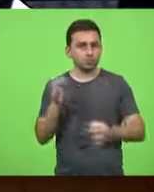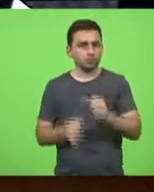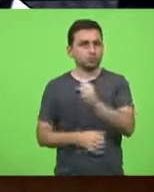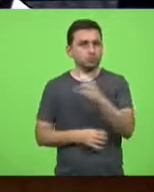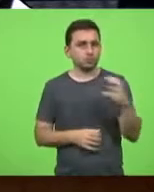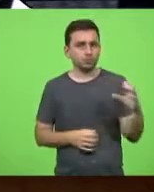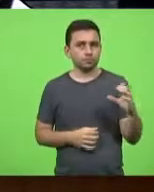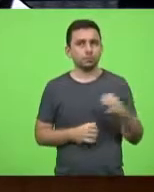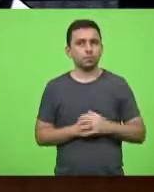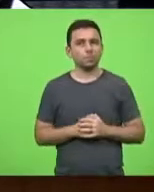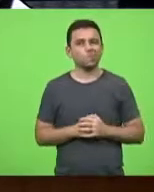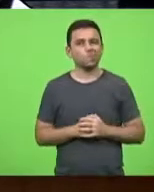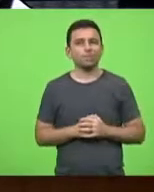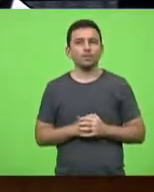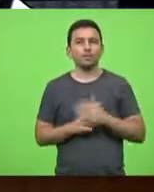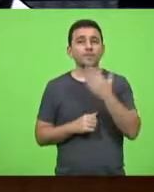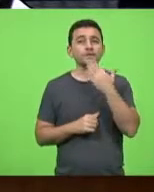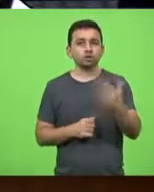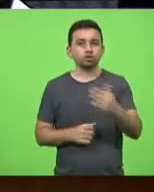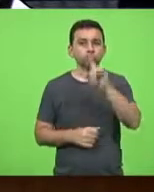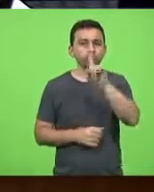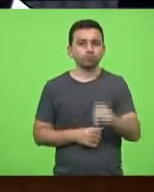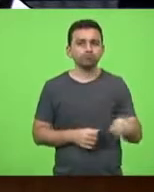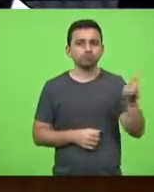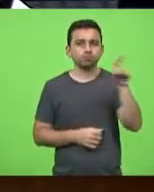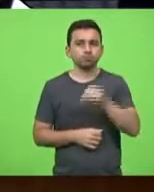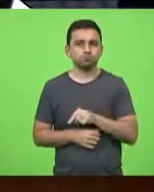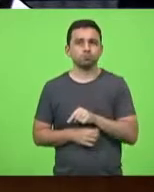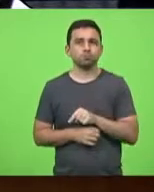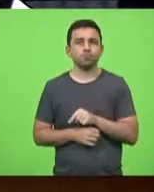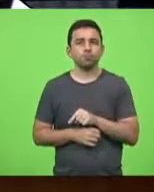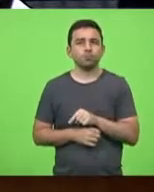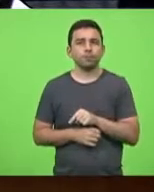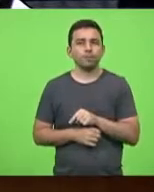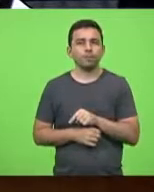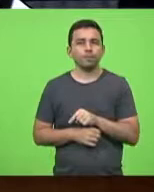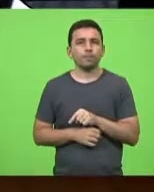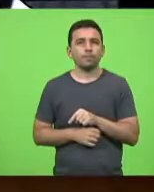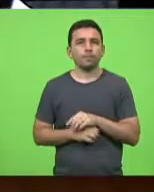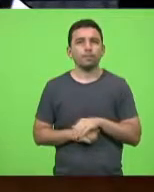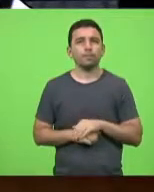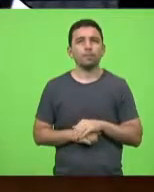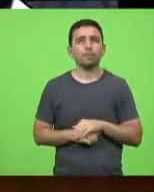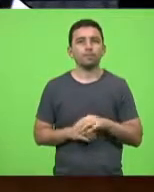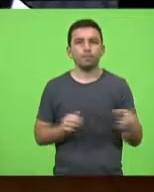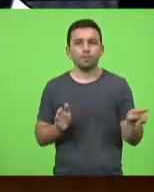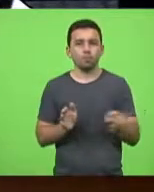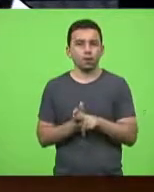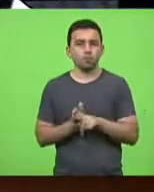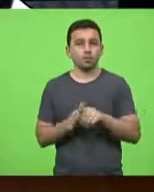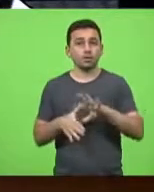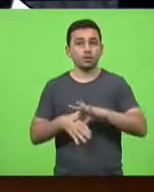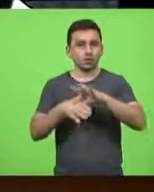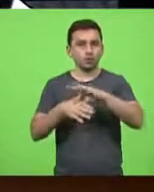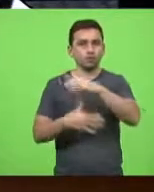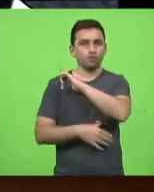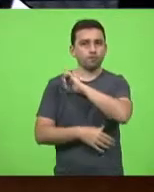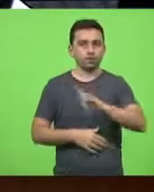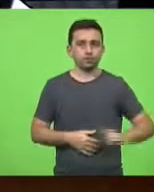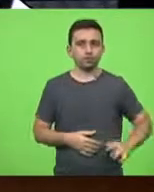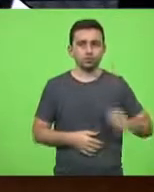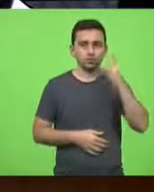pedindo a suspensão do líder do governo,